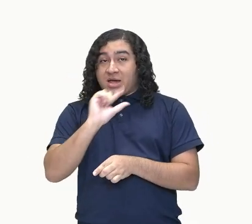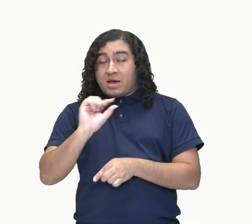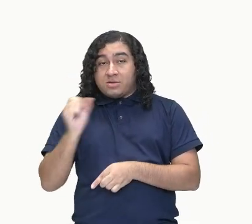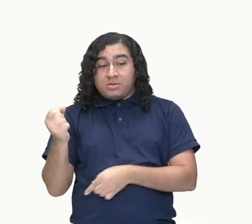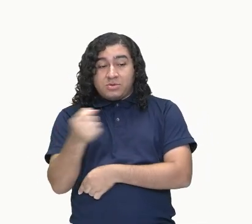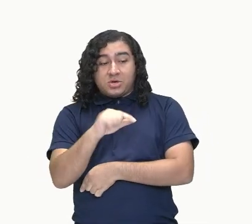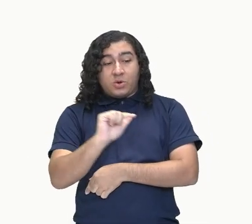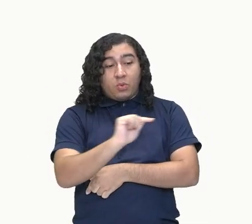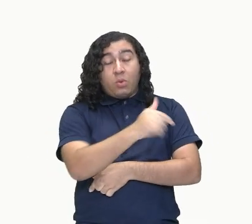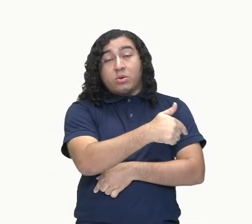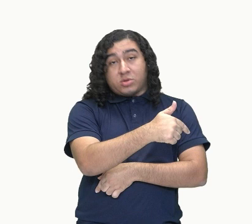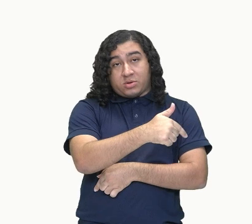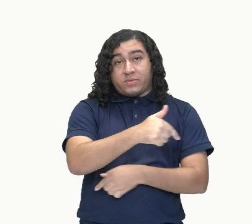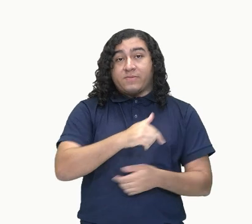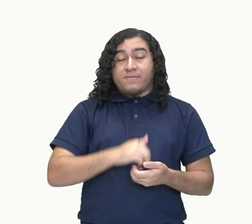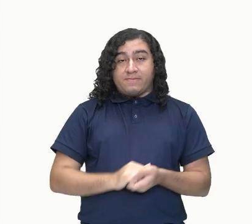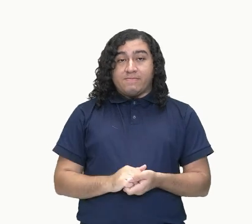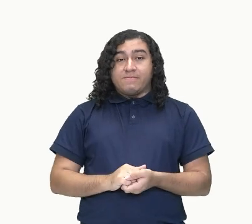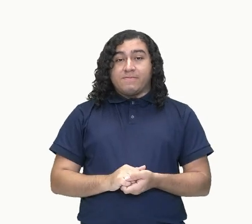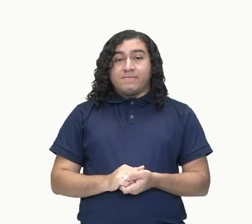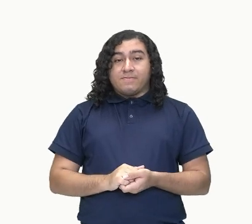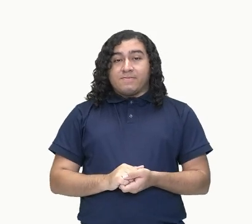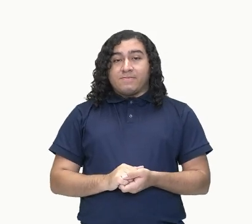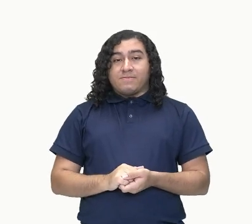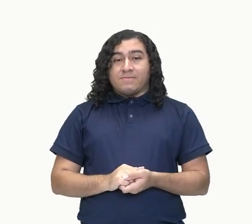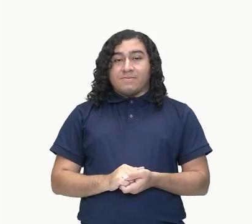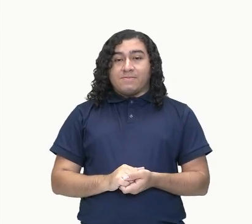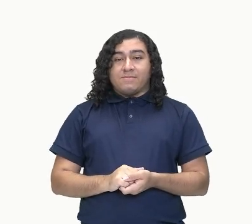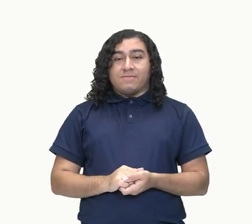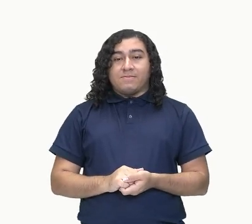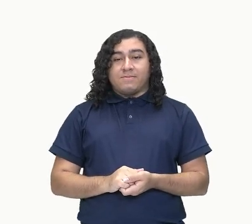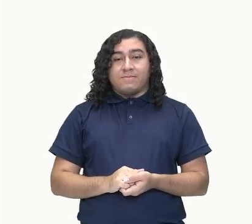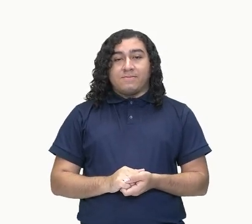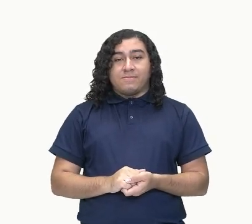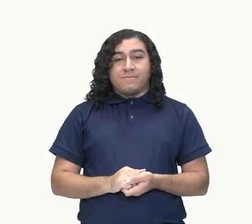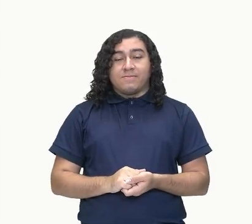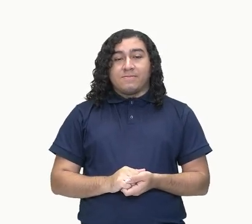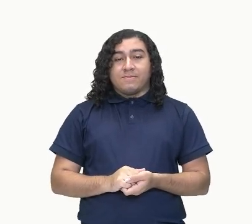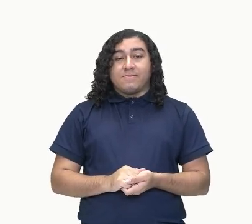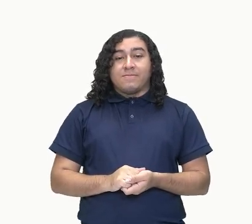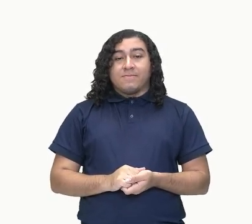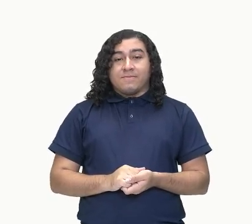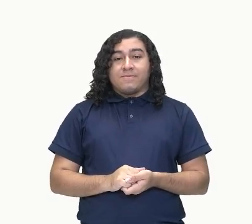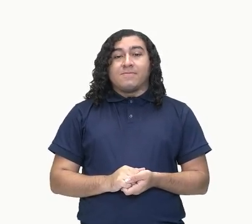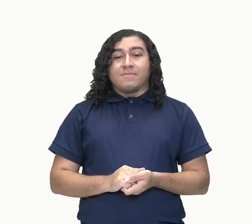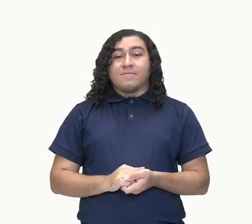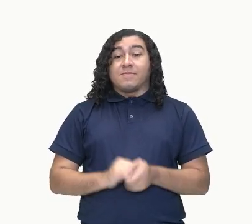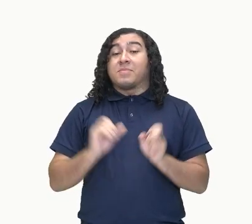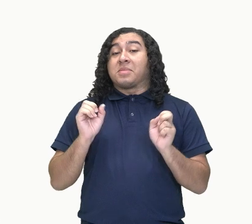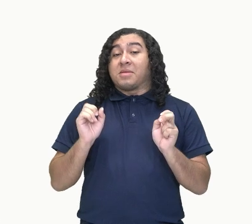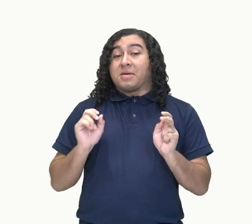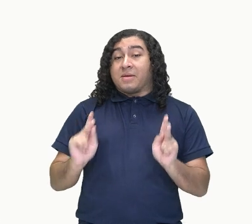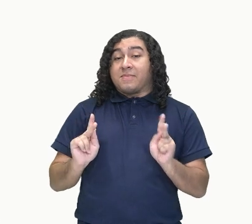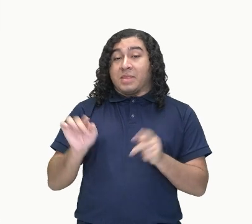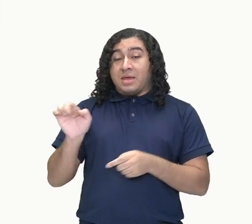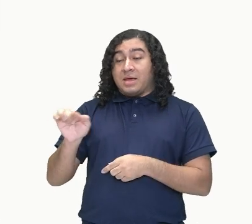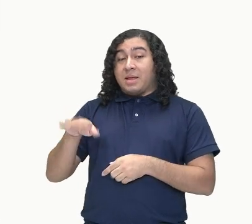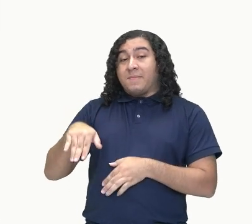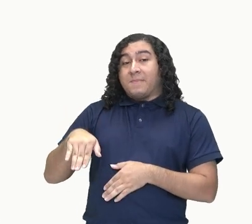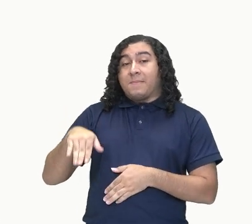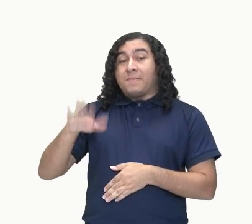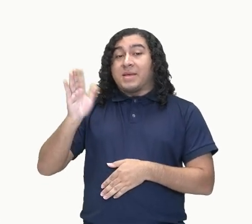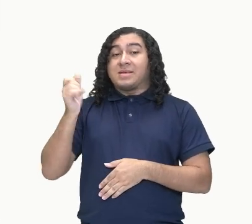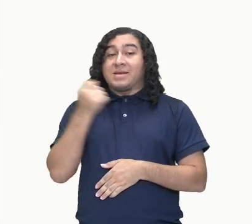mais engraçado que Tiririca, ok? O Tirulipa é mais engraçado